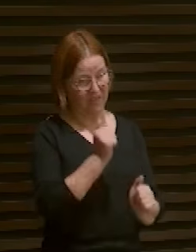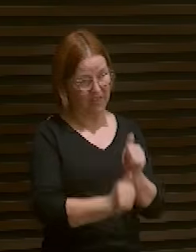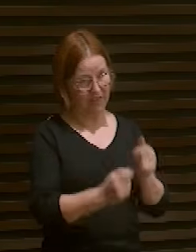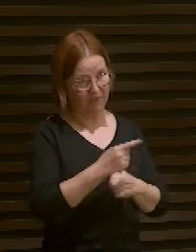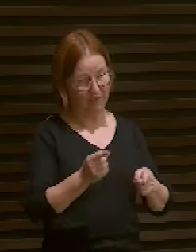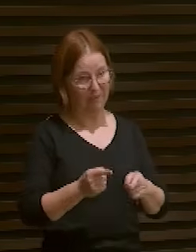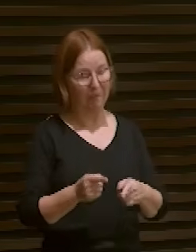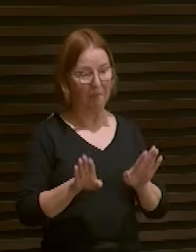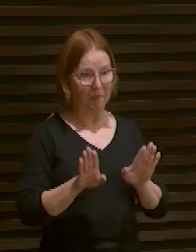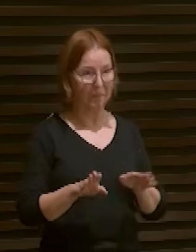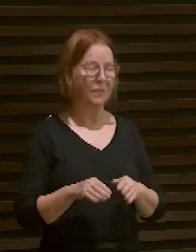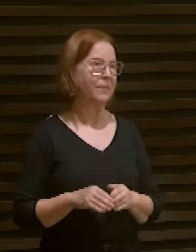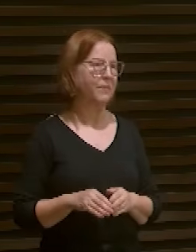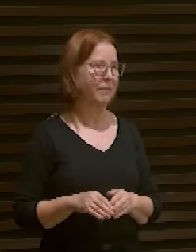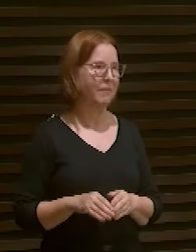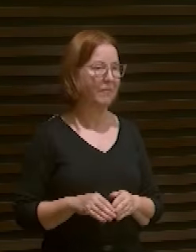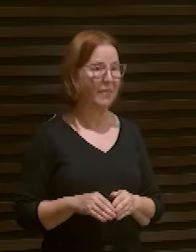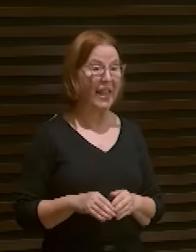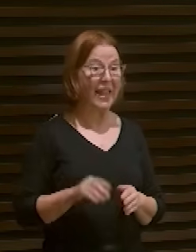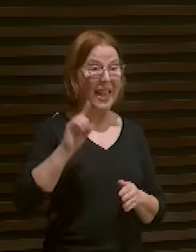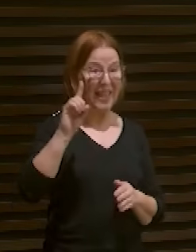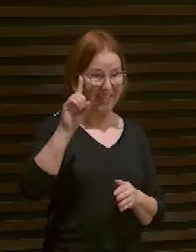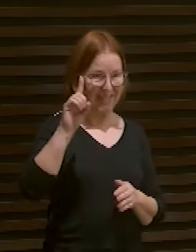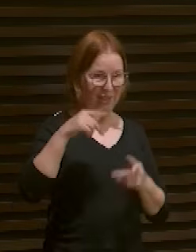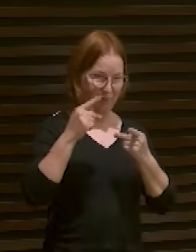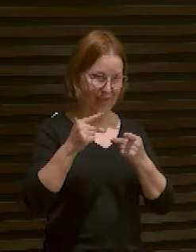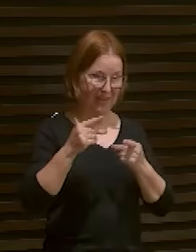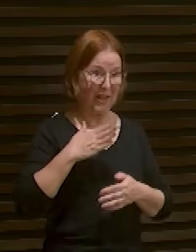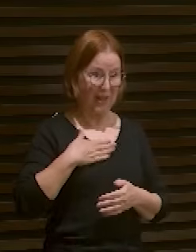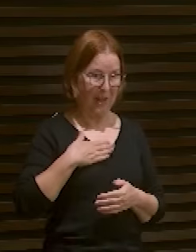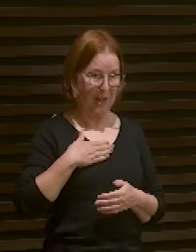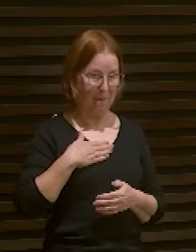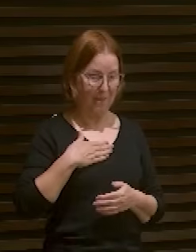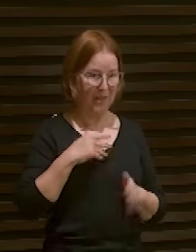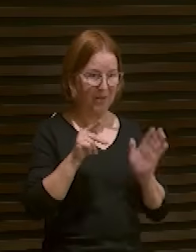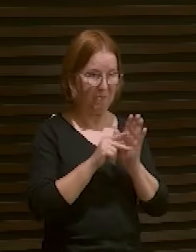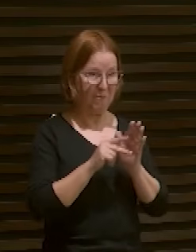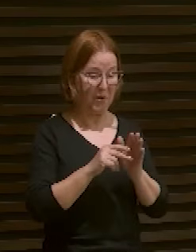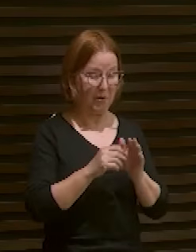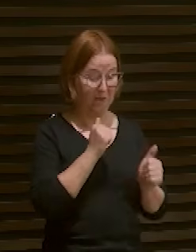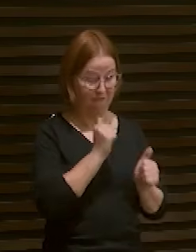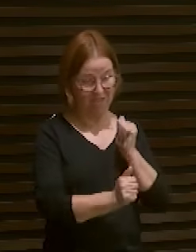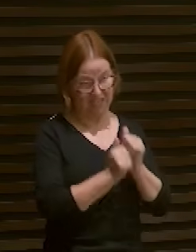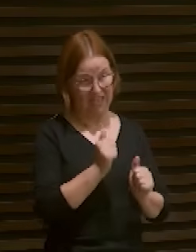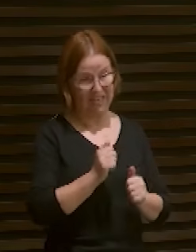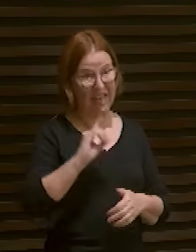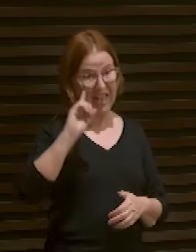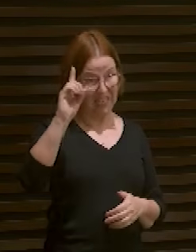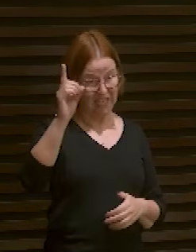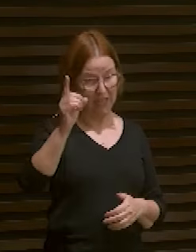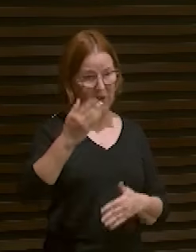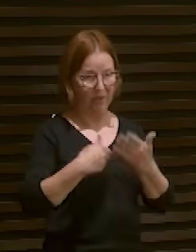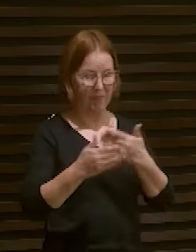está escrito, a mim pertence a vingança. Eu é que retribuirei, diz o Senhor. Pelo contrário,